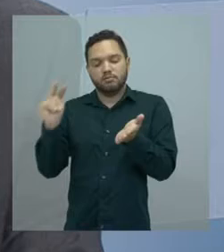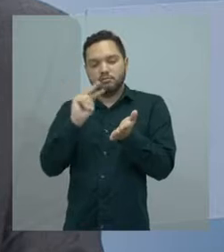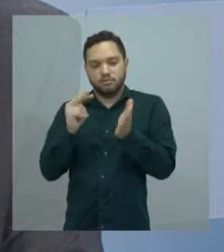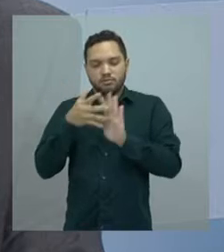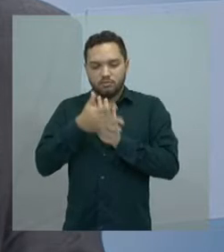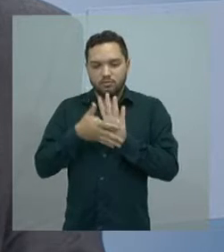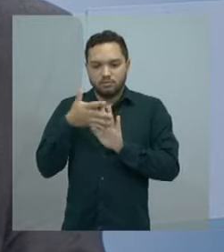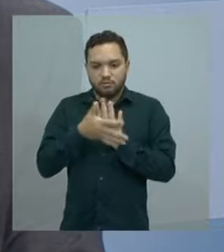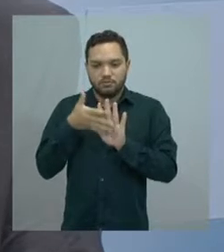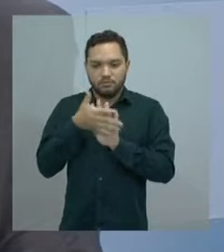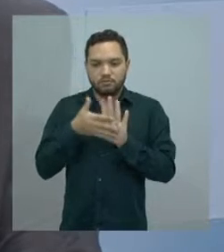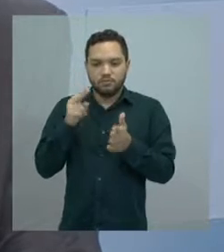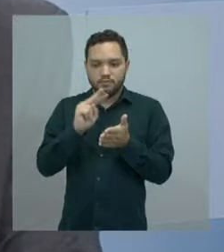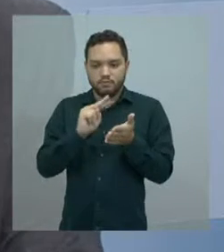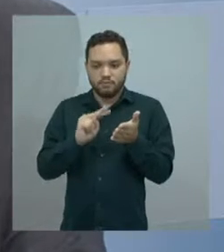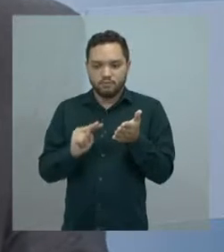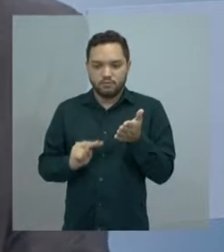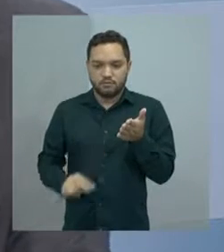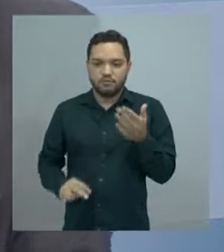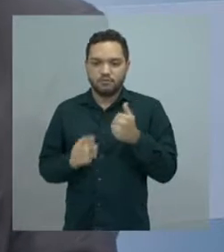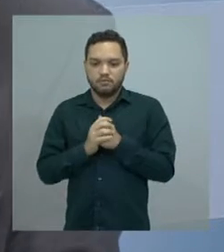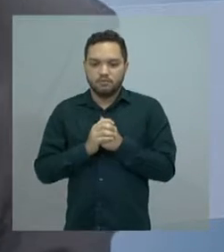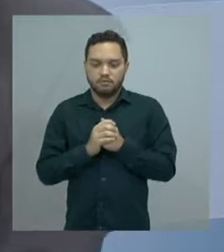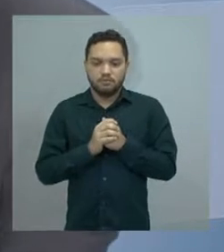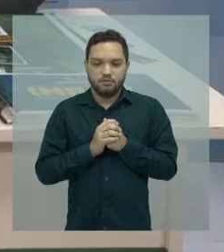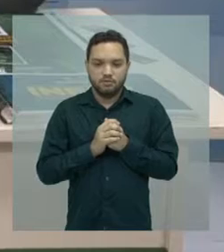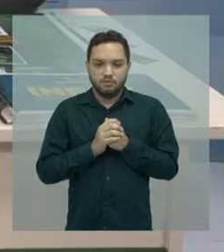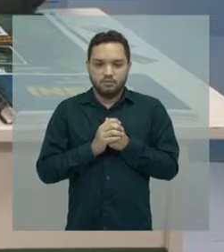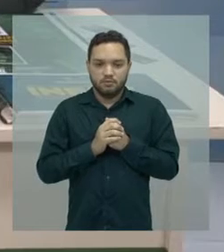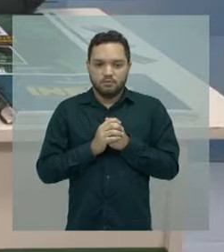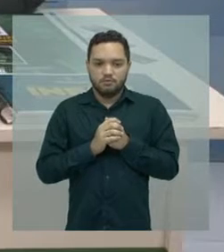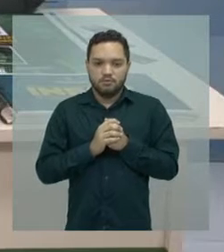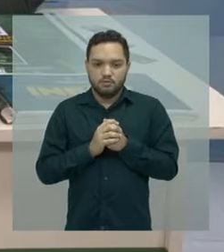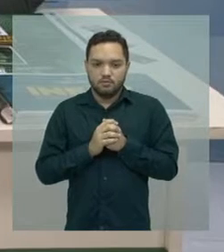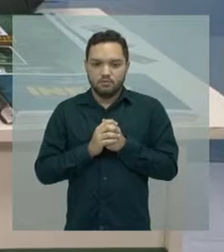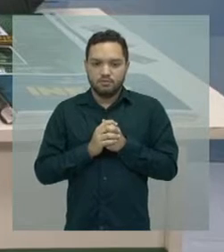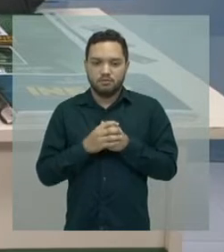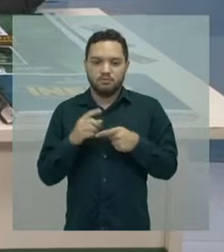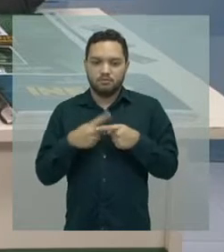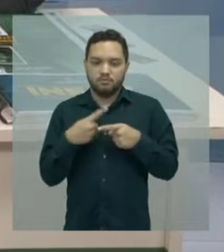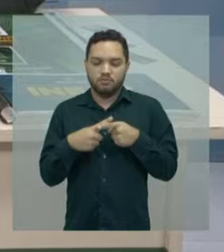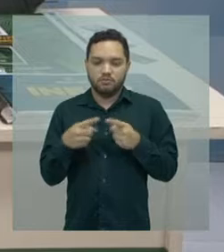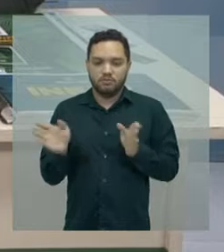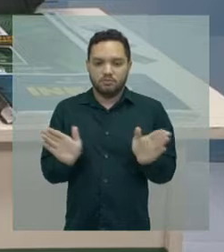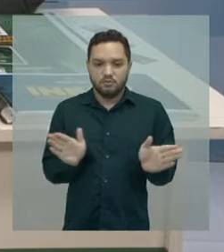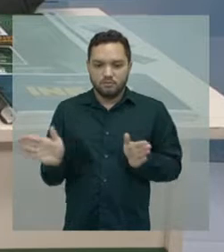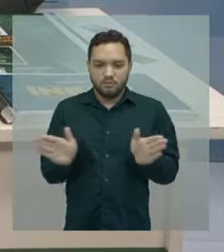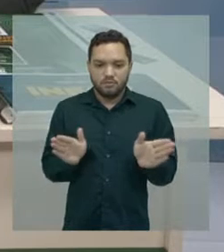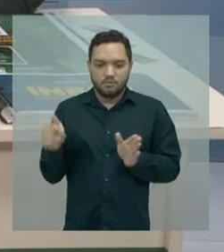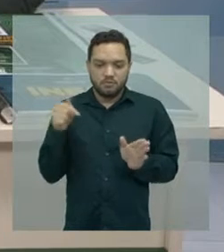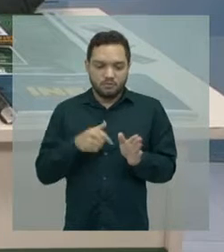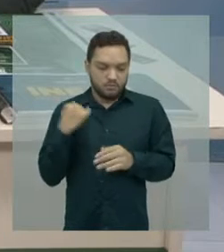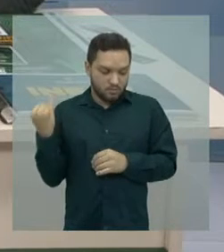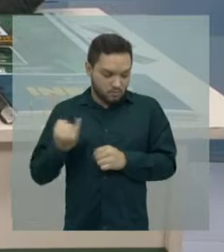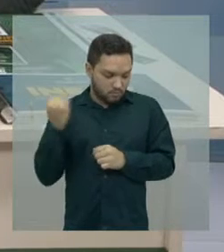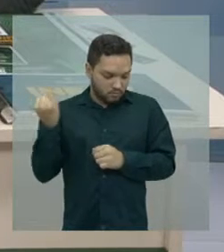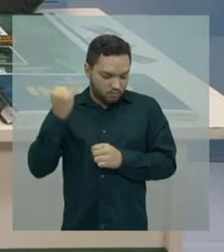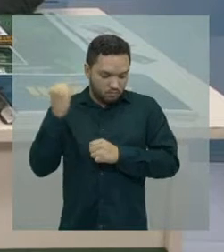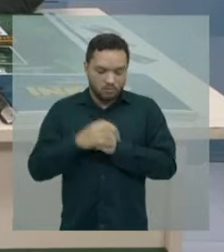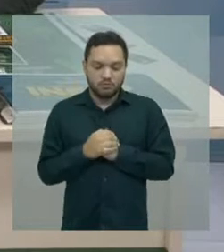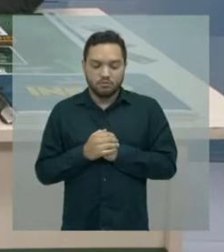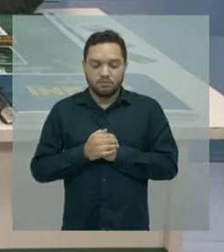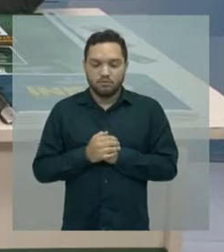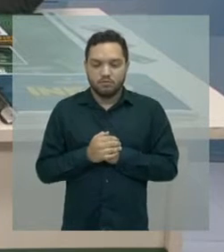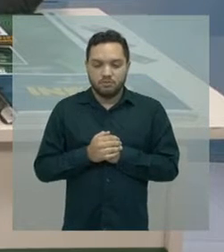Viu? Parabéns. Você imagina... Porque a acessibilidade é uma coisa fundamental hoje, né? Você imagina a